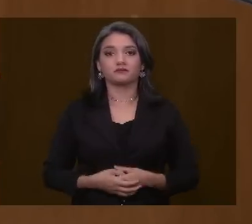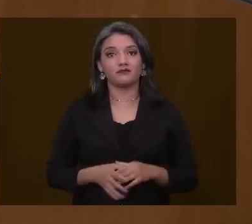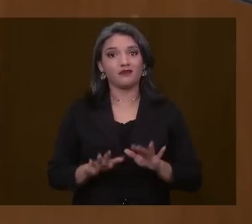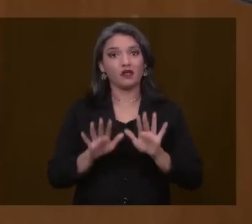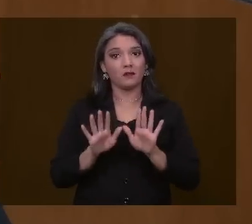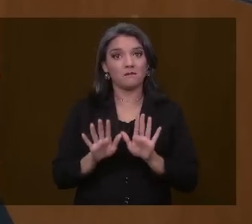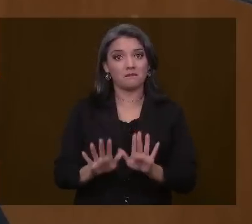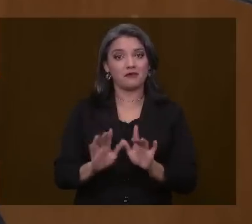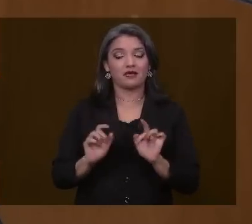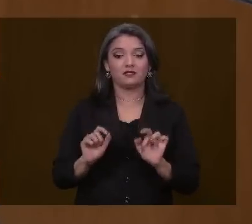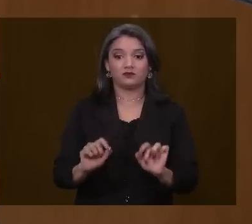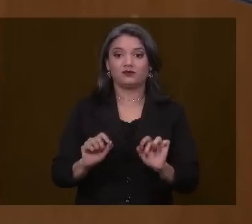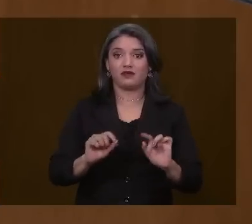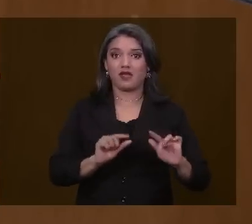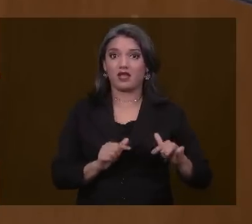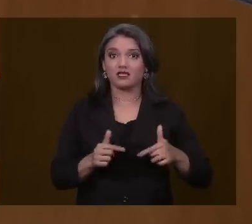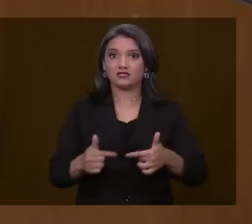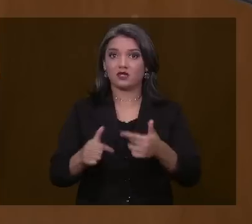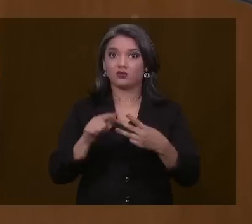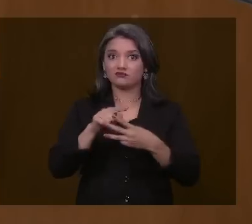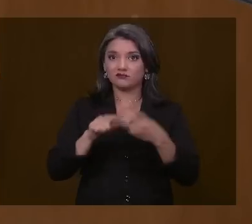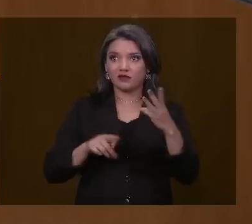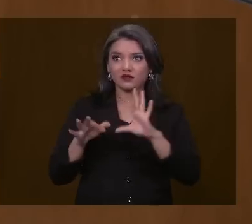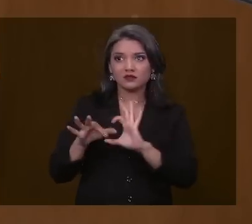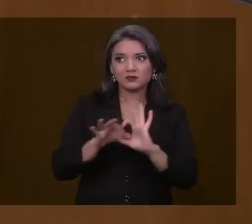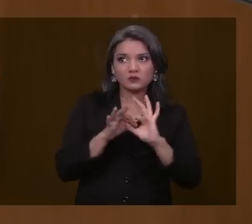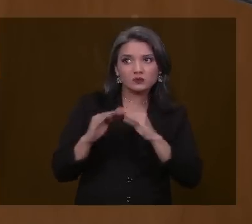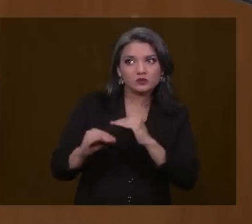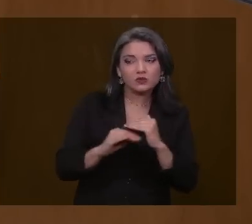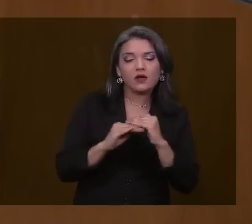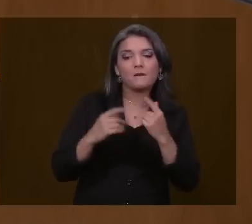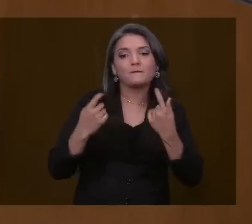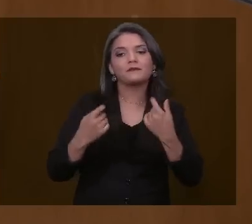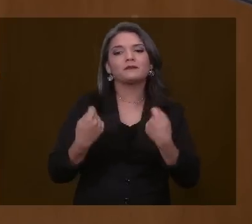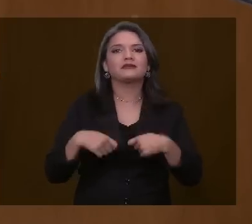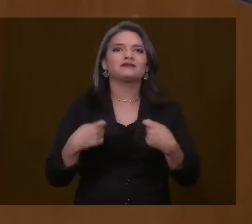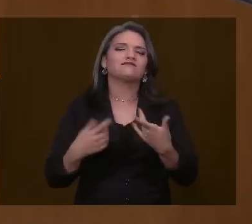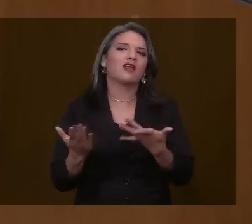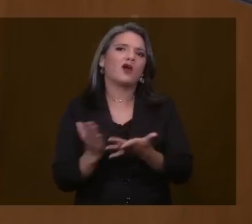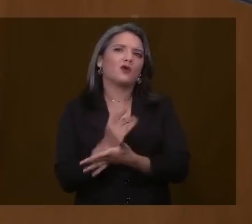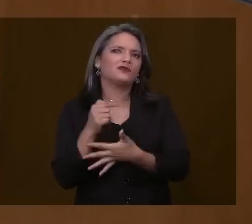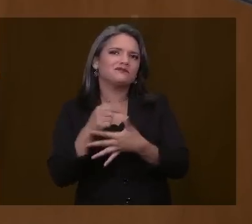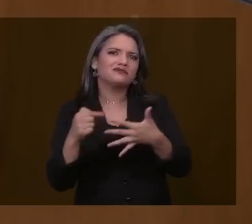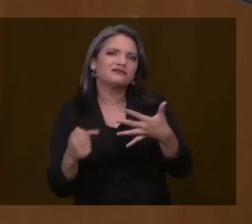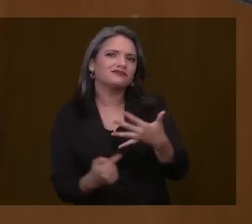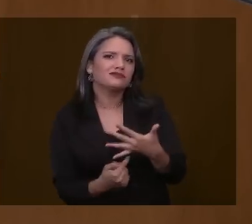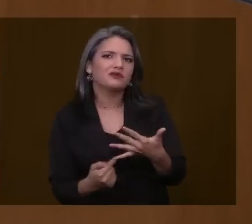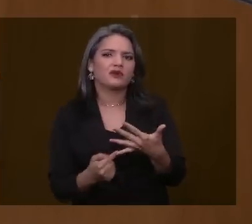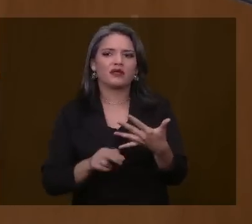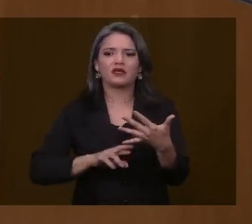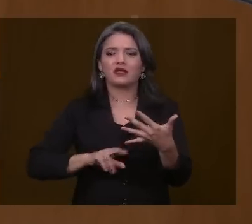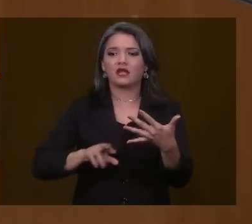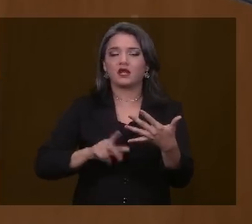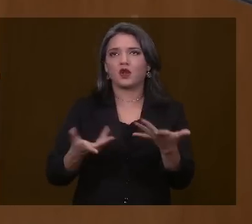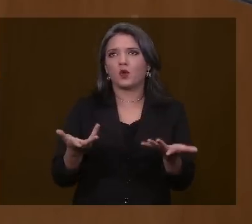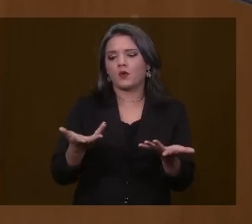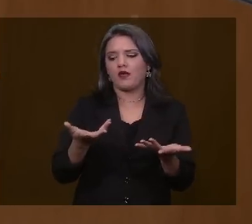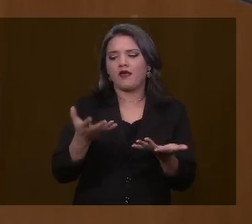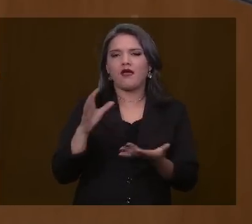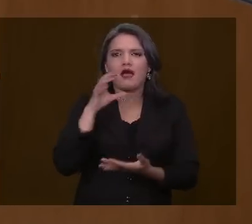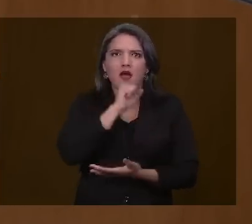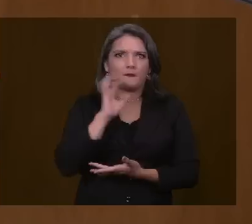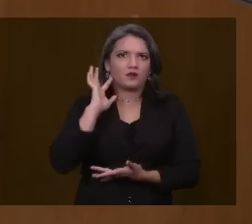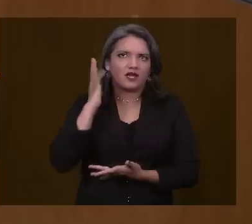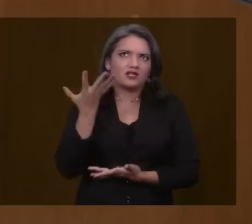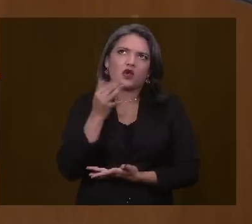Todavia, a atuação conjunta requer virtudes que não são automaticamente supridas, por exemplo, pela